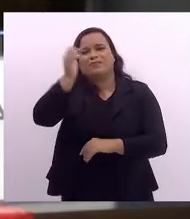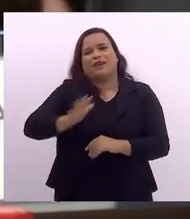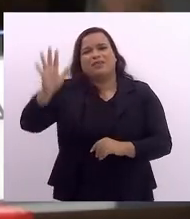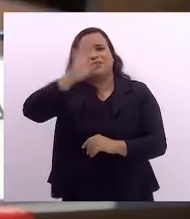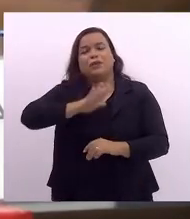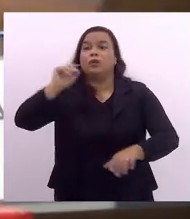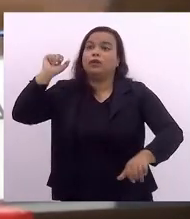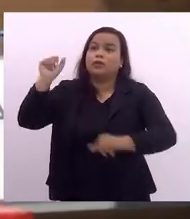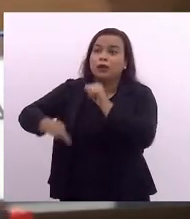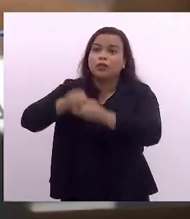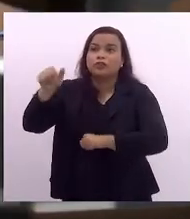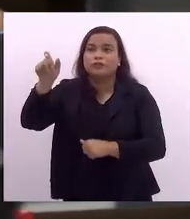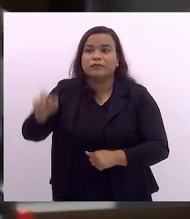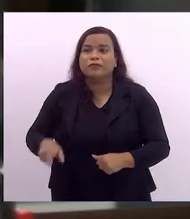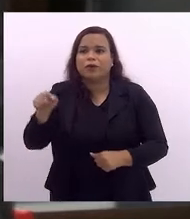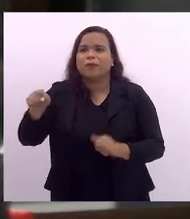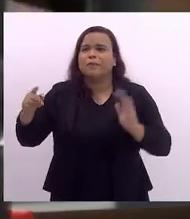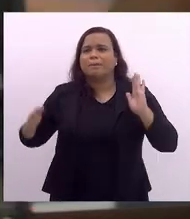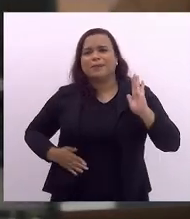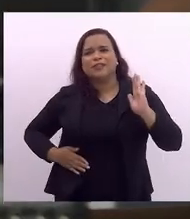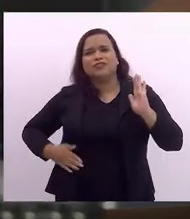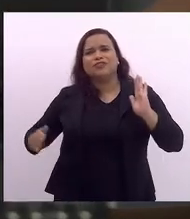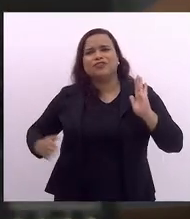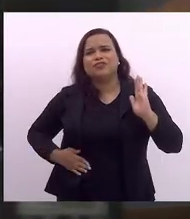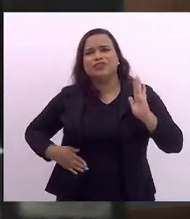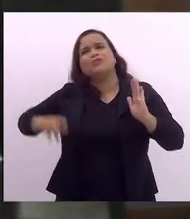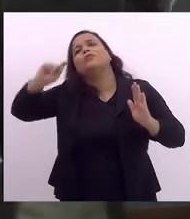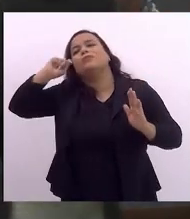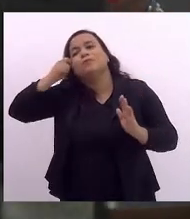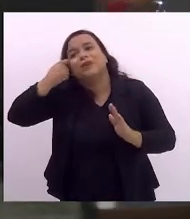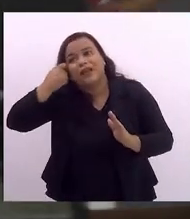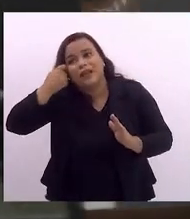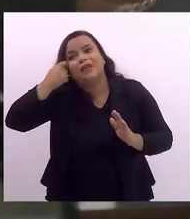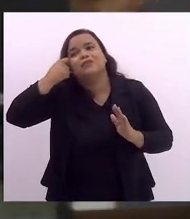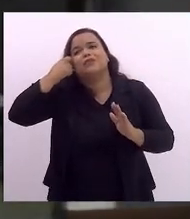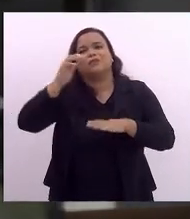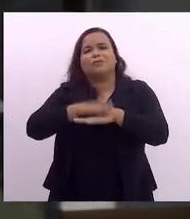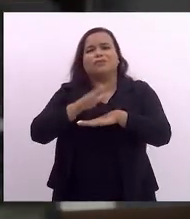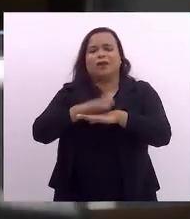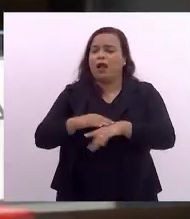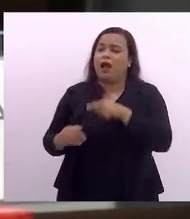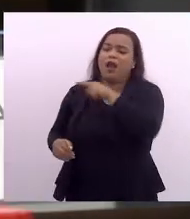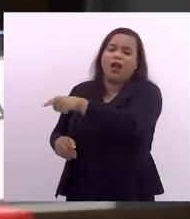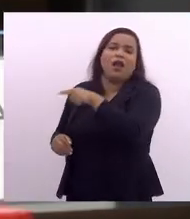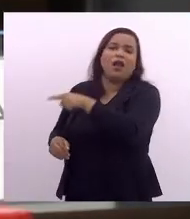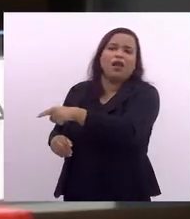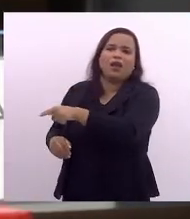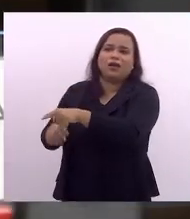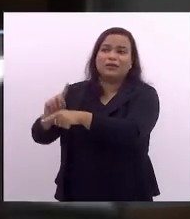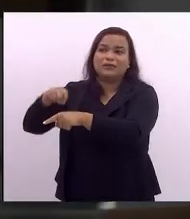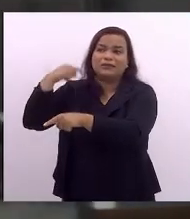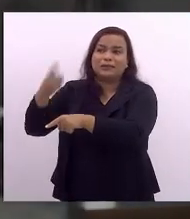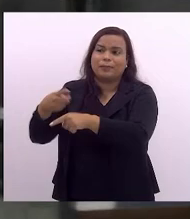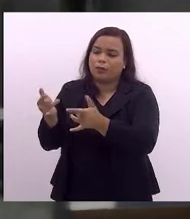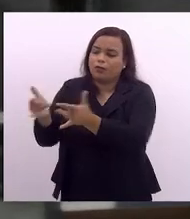Transformar num tal bandido preto, apontar e depois deixar o corpo no